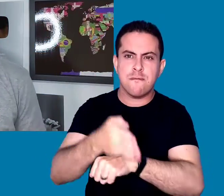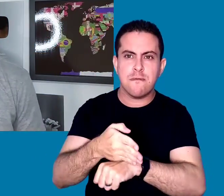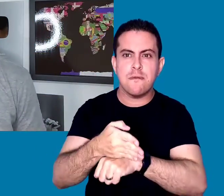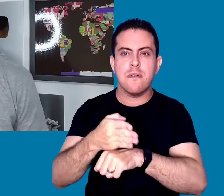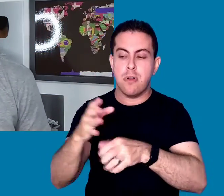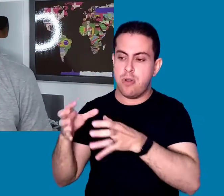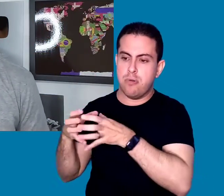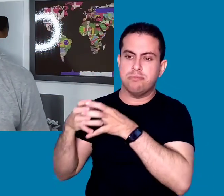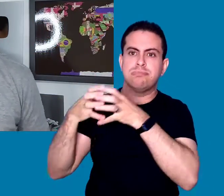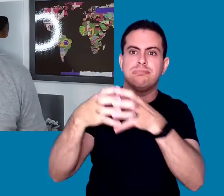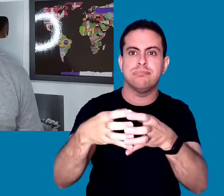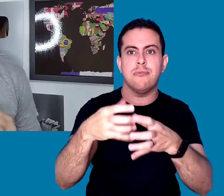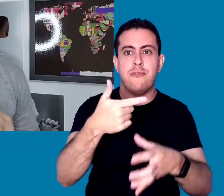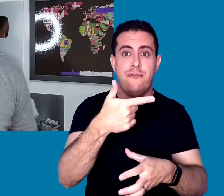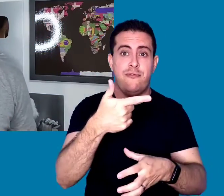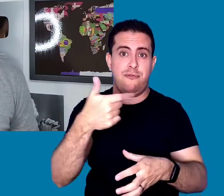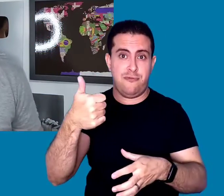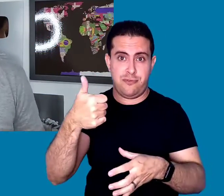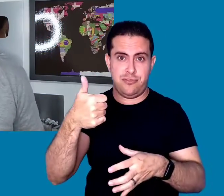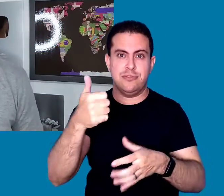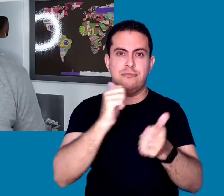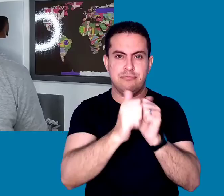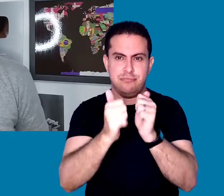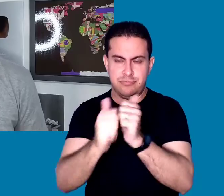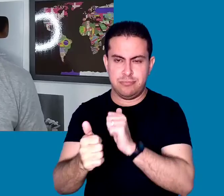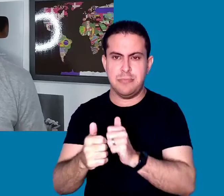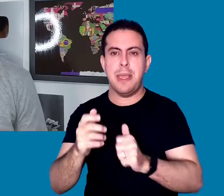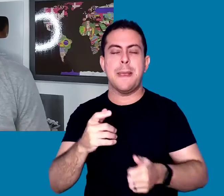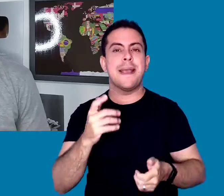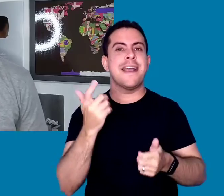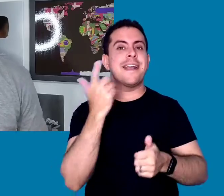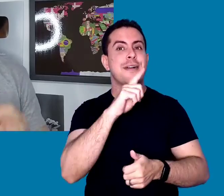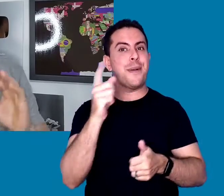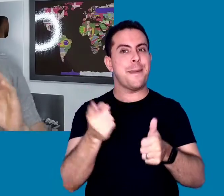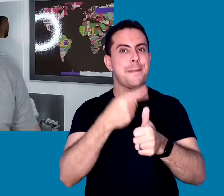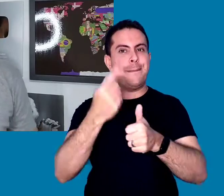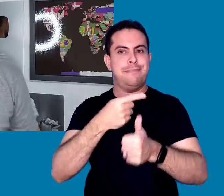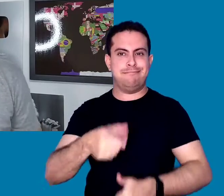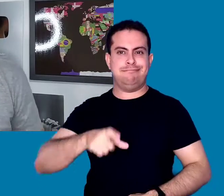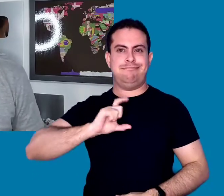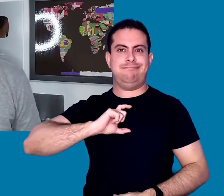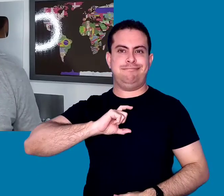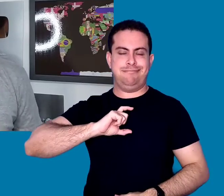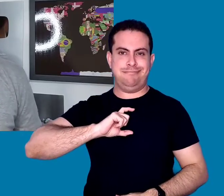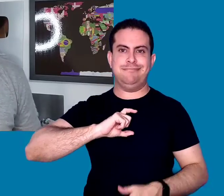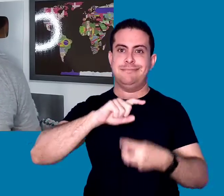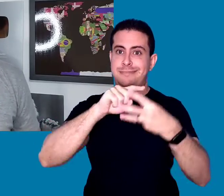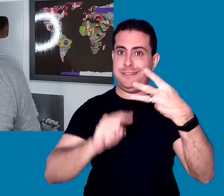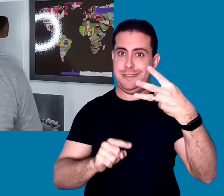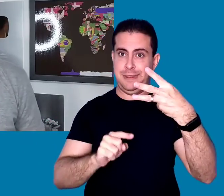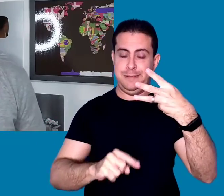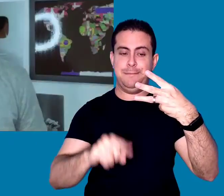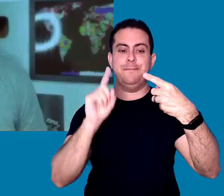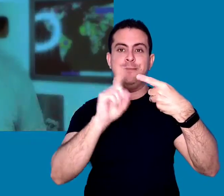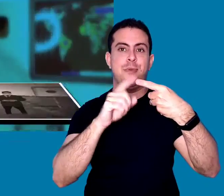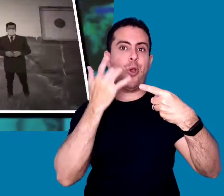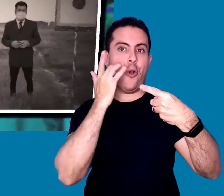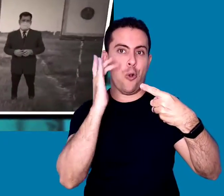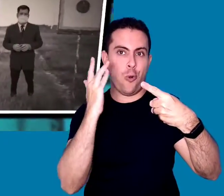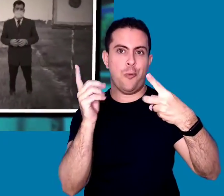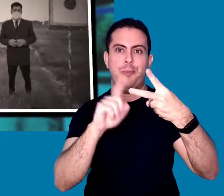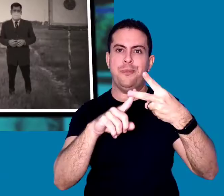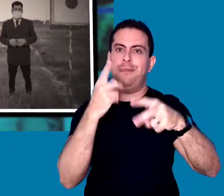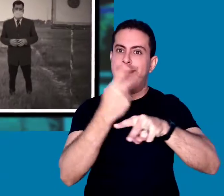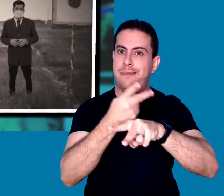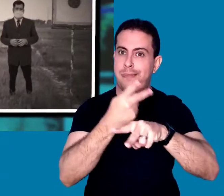atletas. Foi nessa Olimpíada onde as primeiras medalhas vieram para o Brasil. Foram 3 no total, uma de ouro, uma de prata e